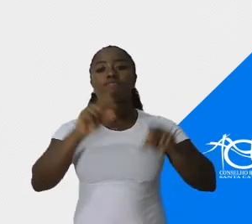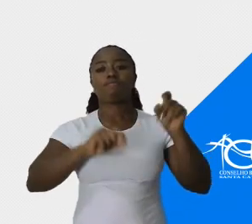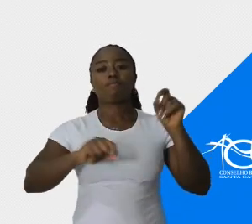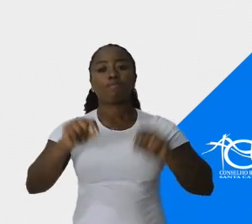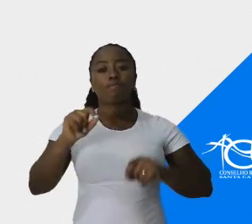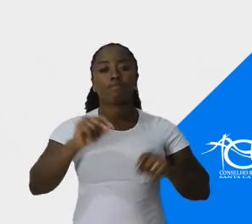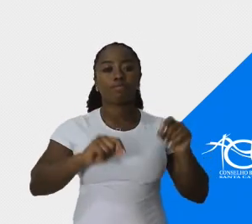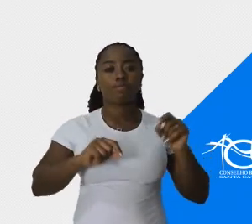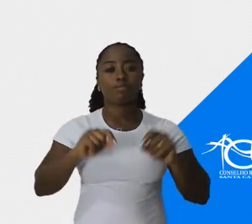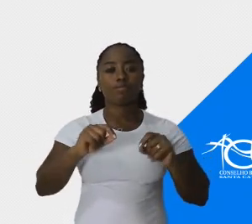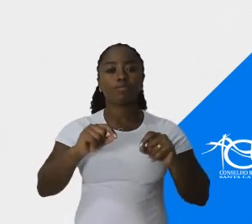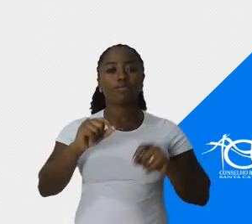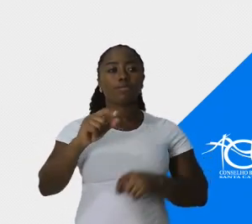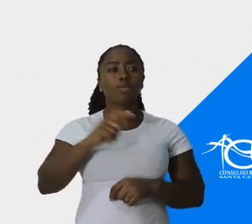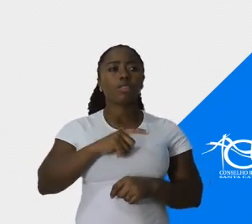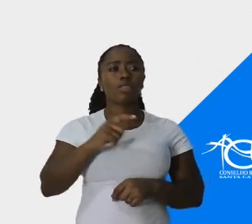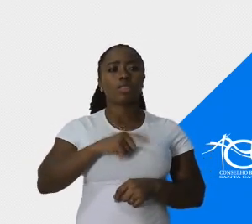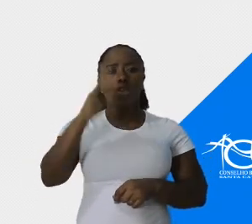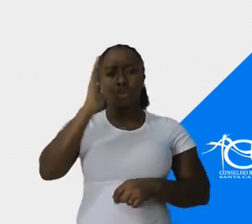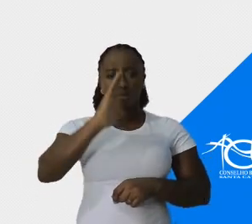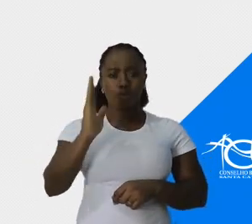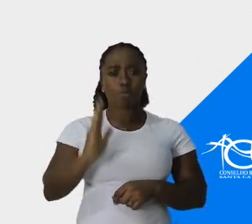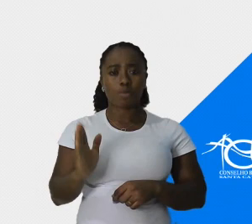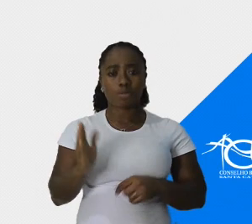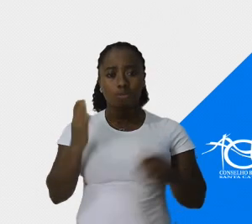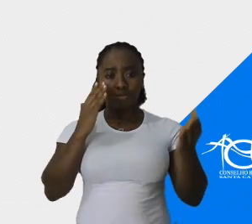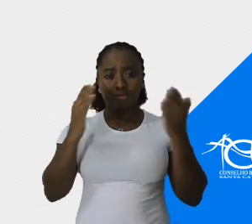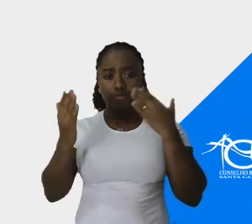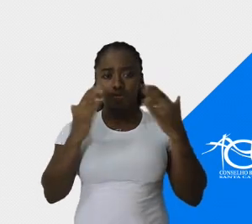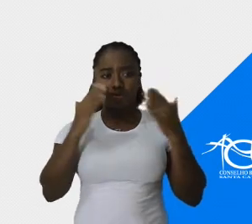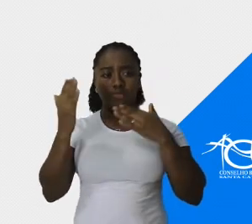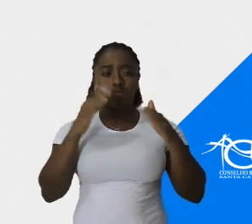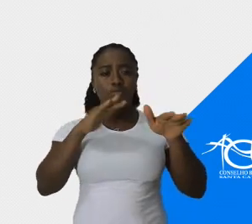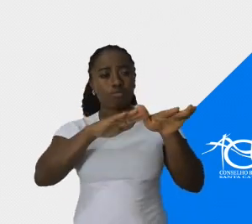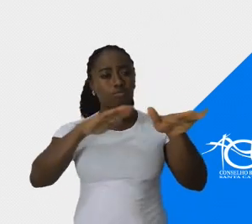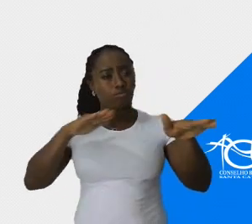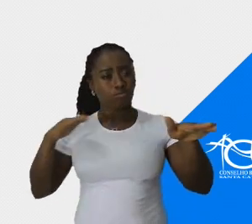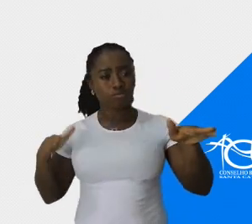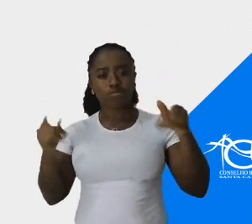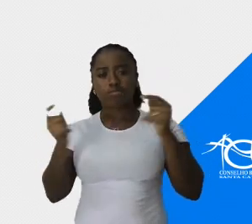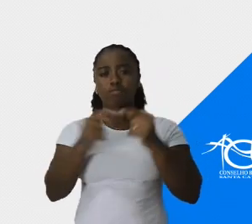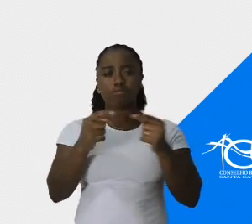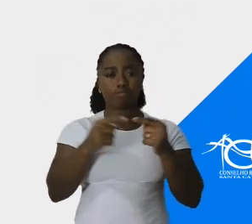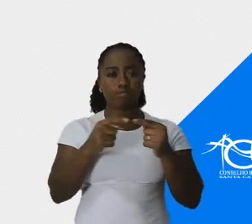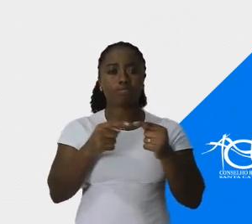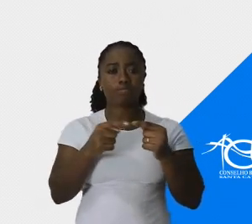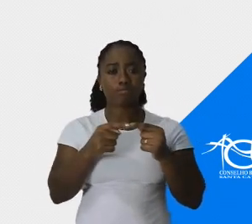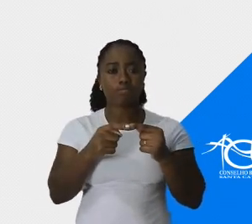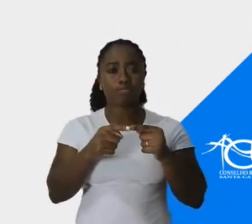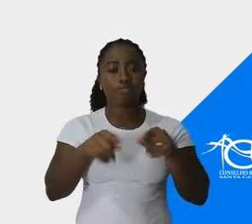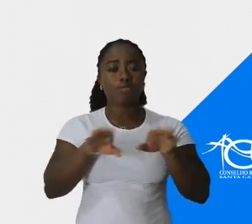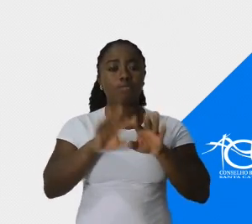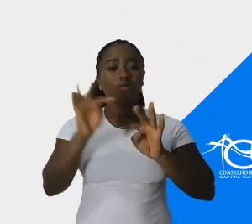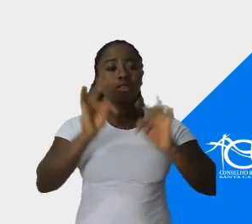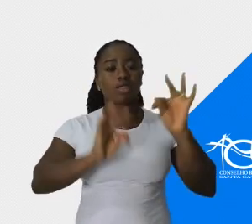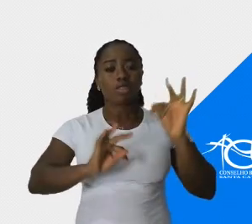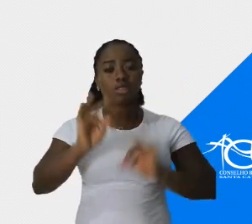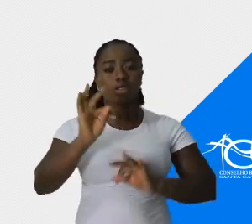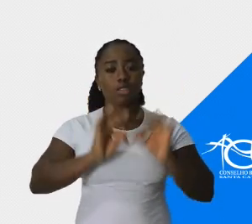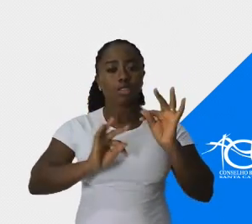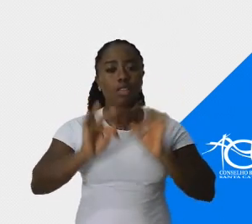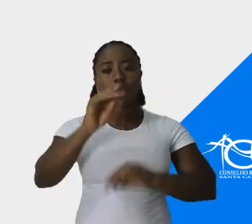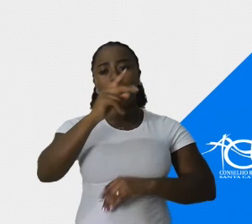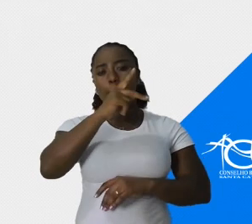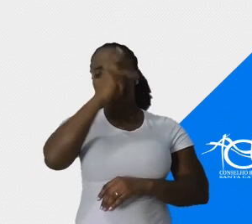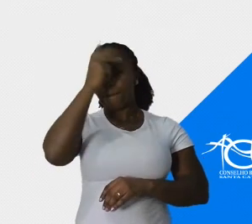do trânsito relacionem a avaliação psicológica com o tratamento de pessoas ingressas ou egressas do sistema trânsito, sendo